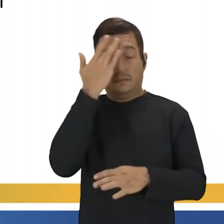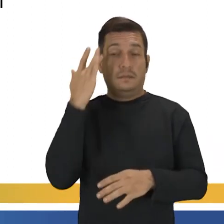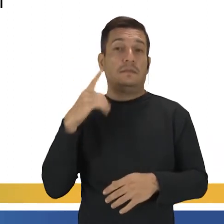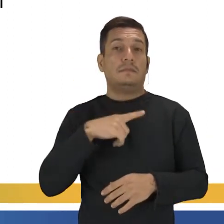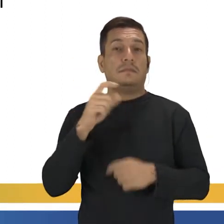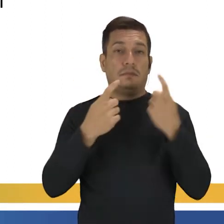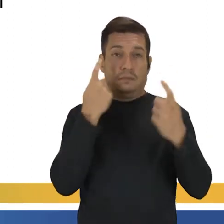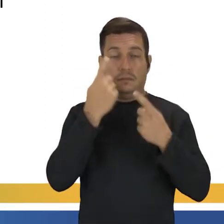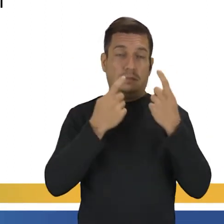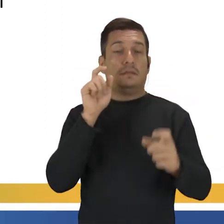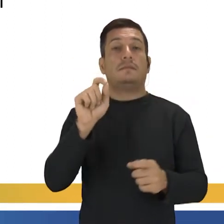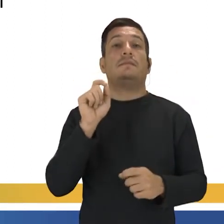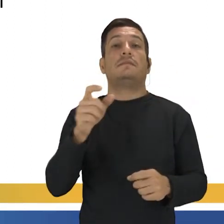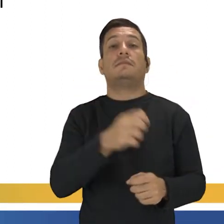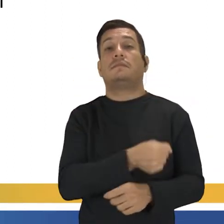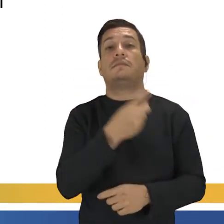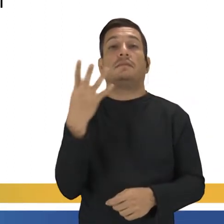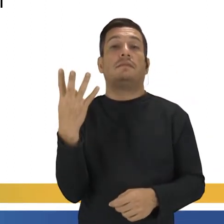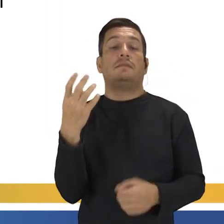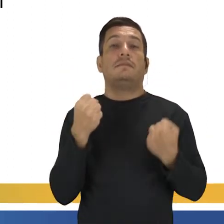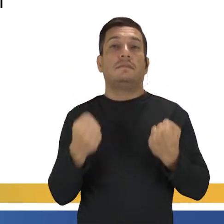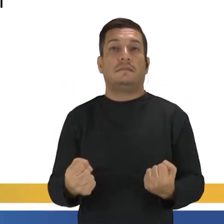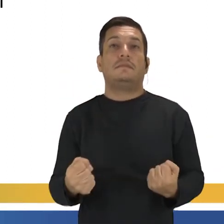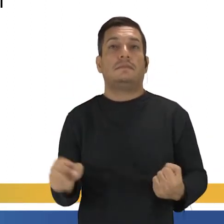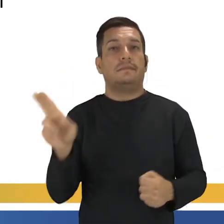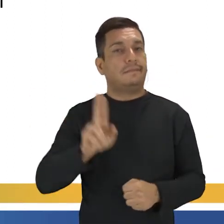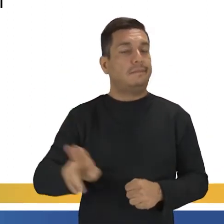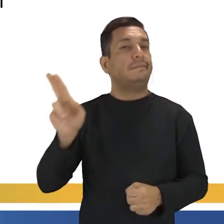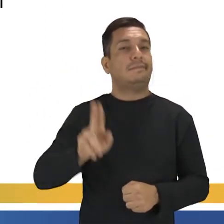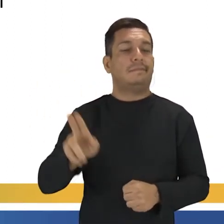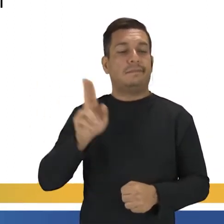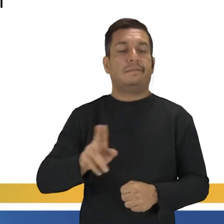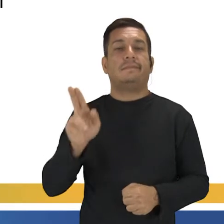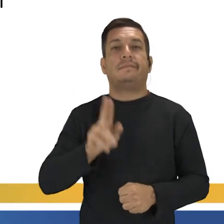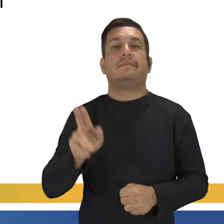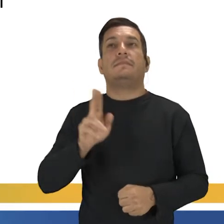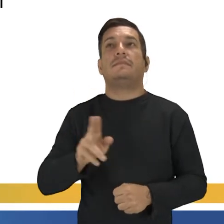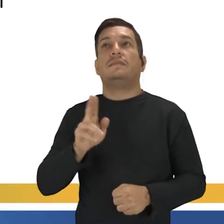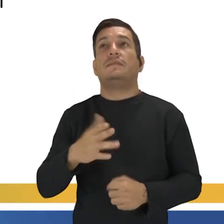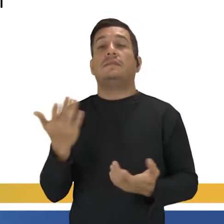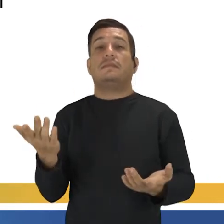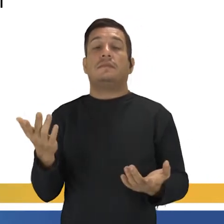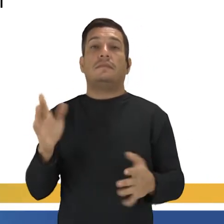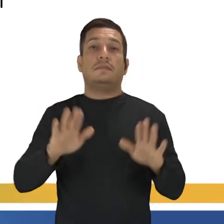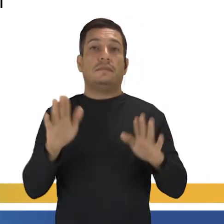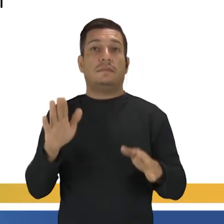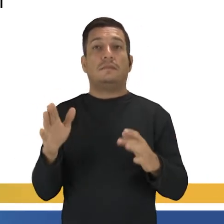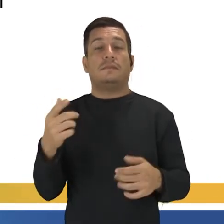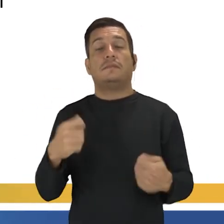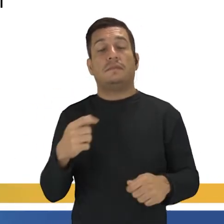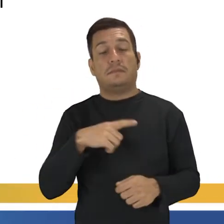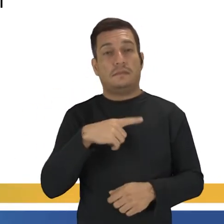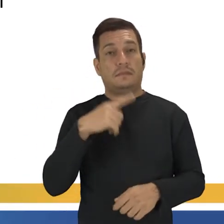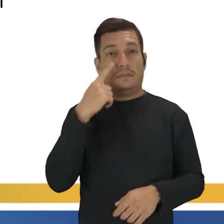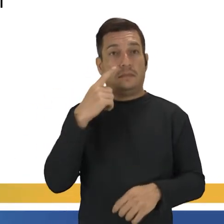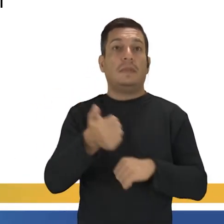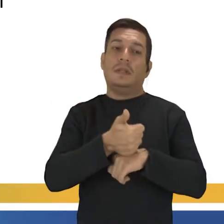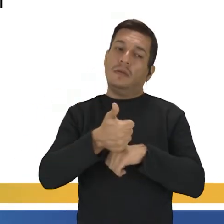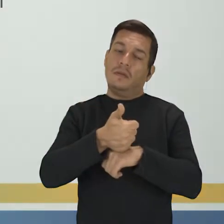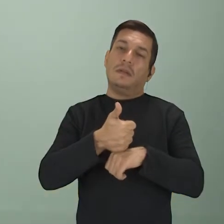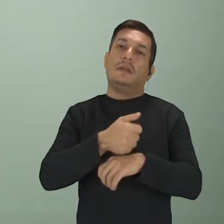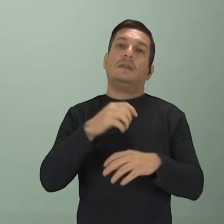em quantidade como em qualidade, dando-se ênfase à quantidade antes da qualidade. Ou seja, eu